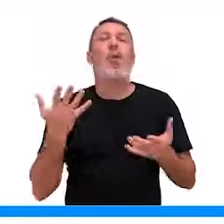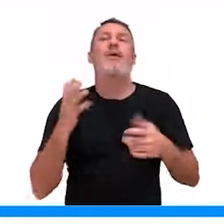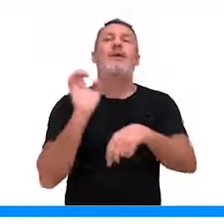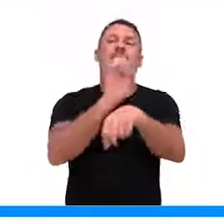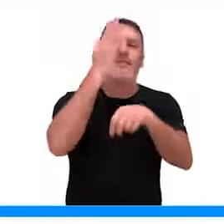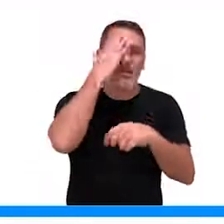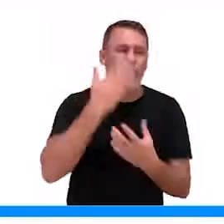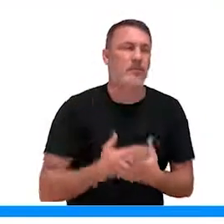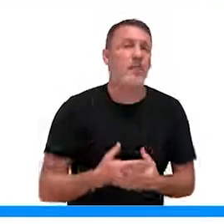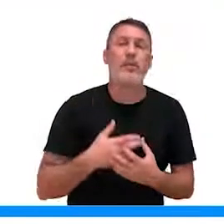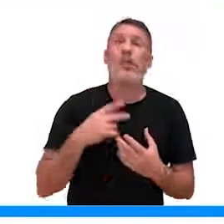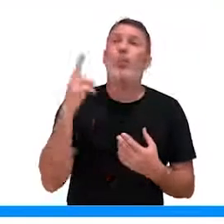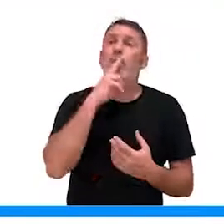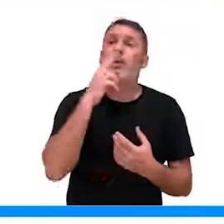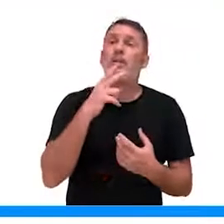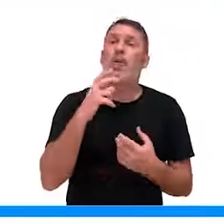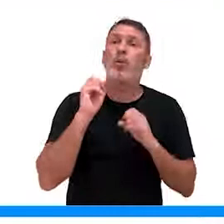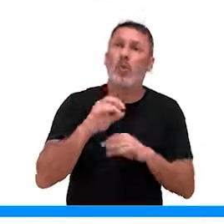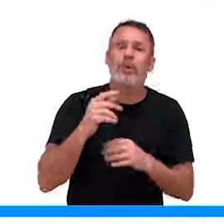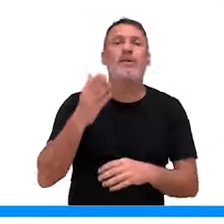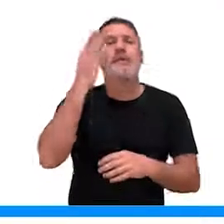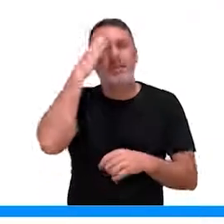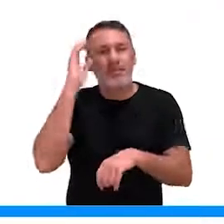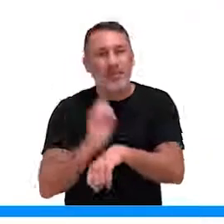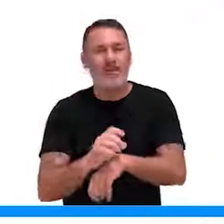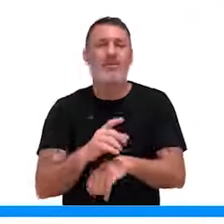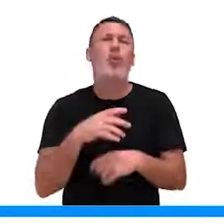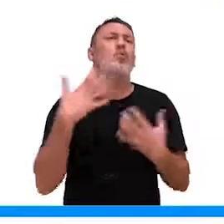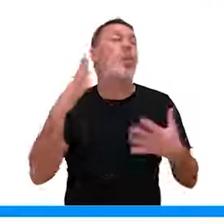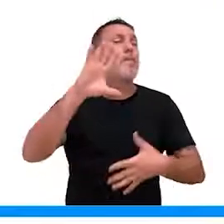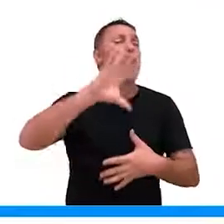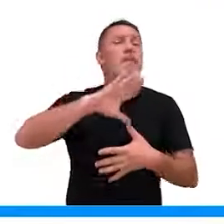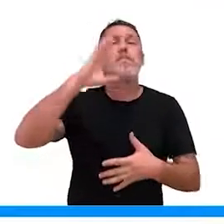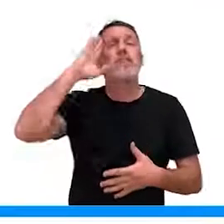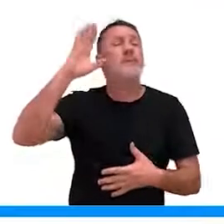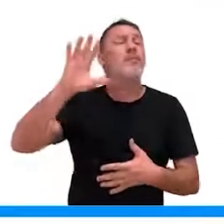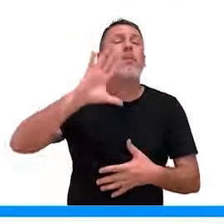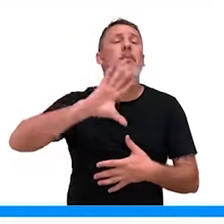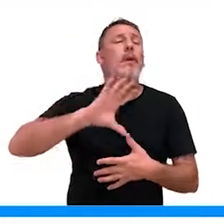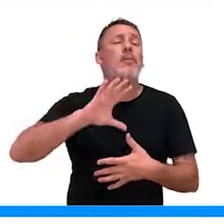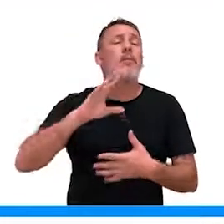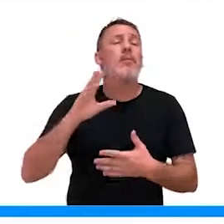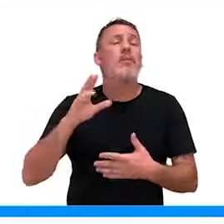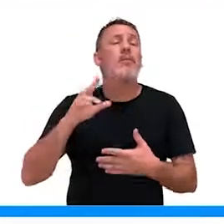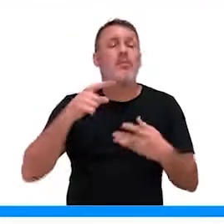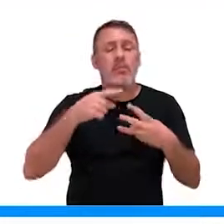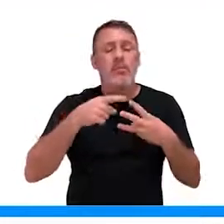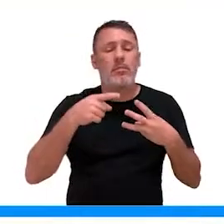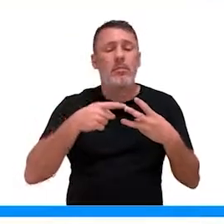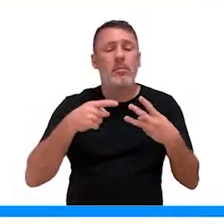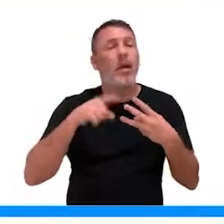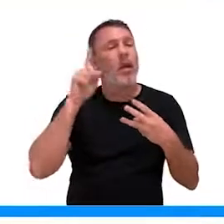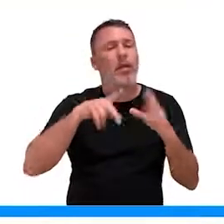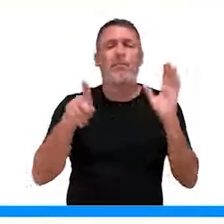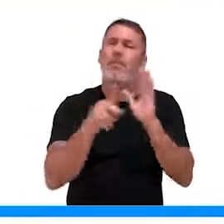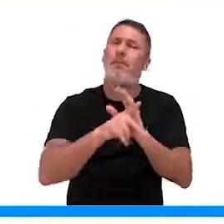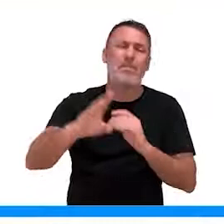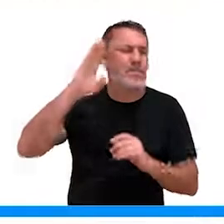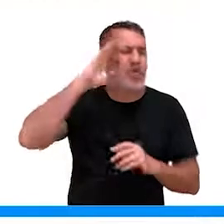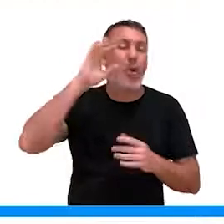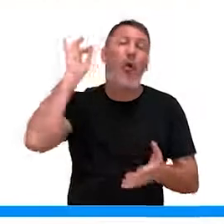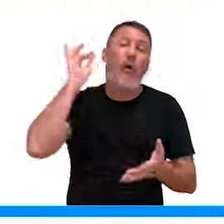de educação. Então, todas as orientações, as orientações,